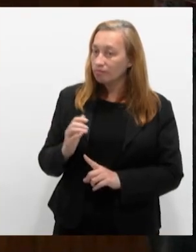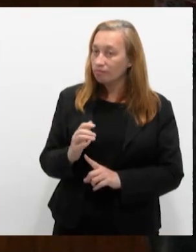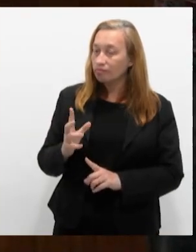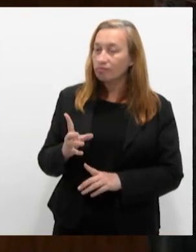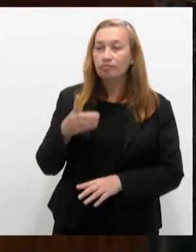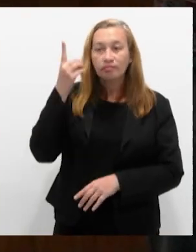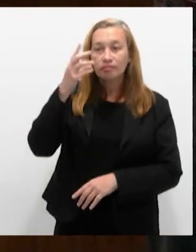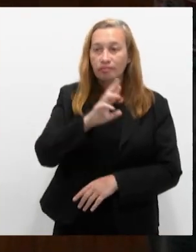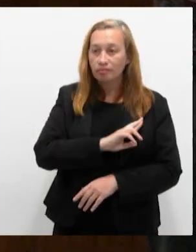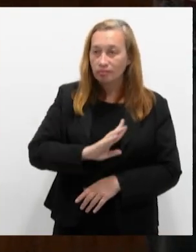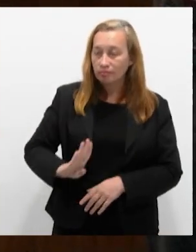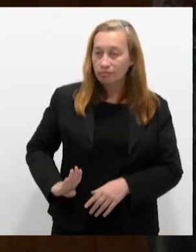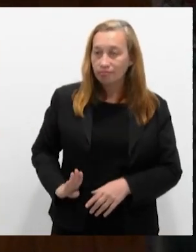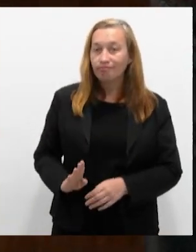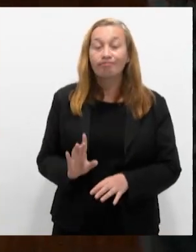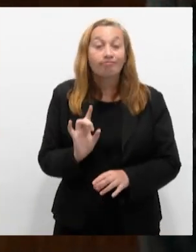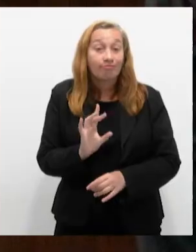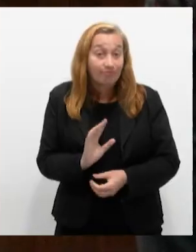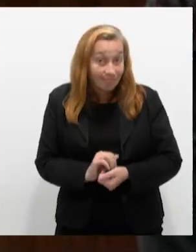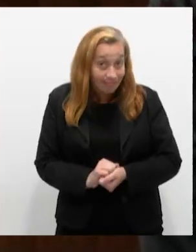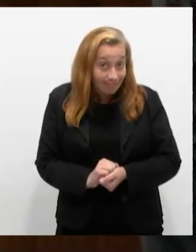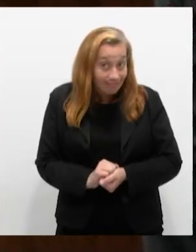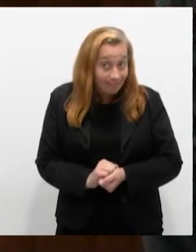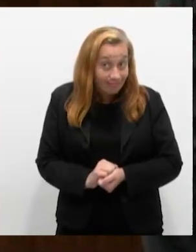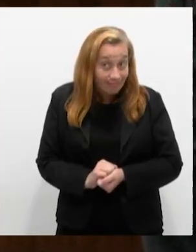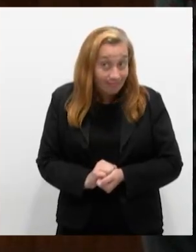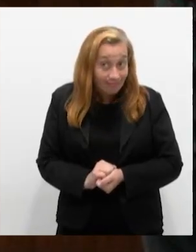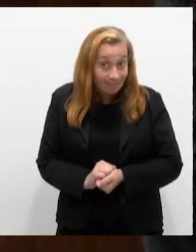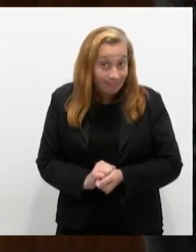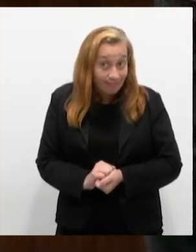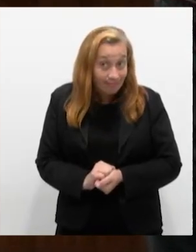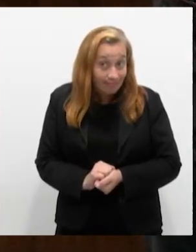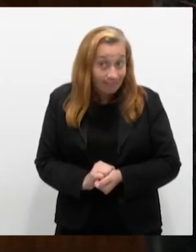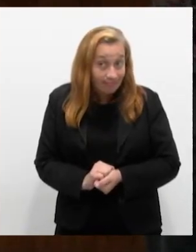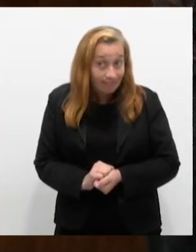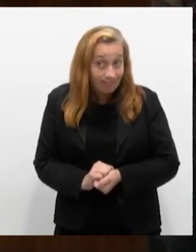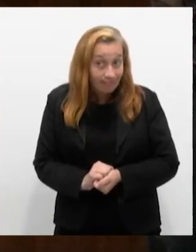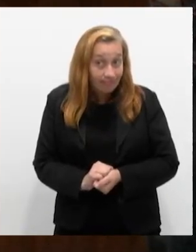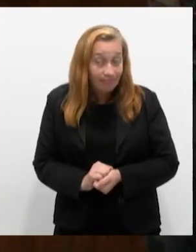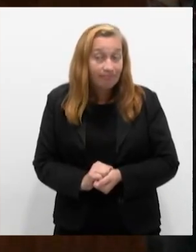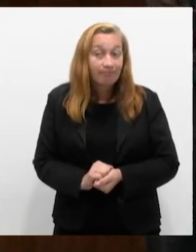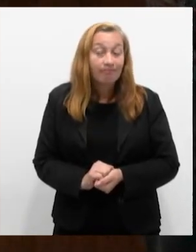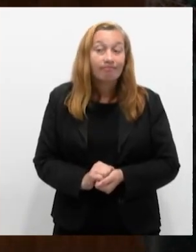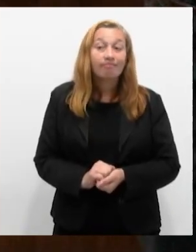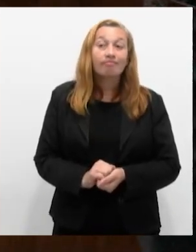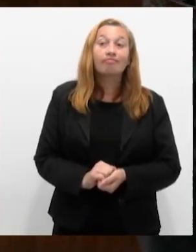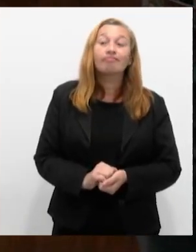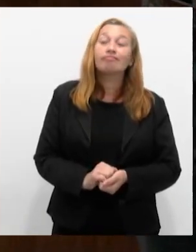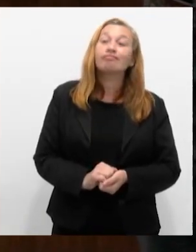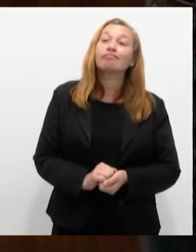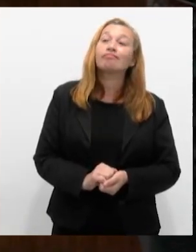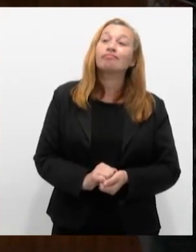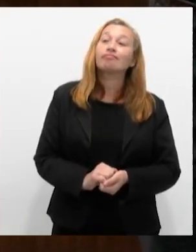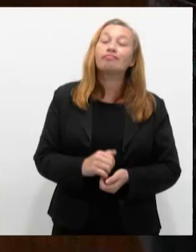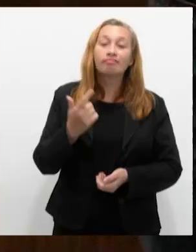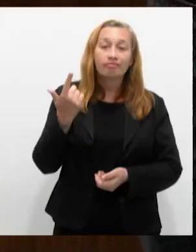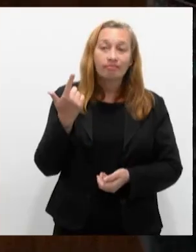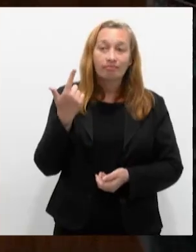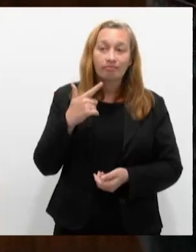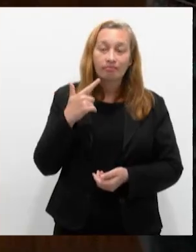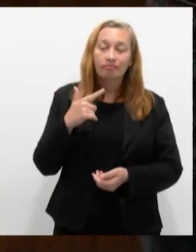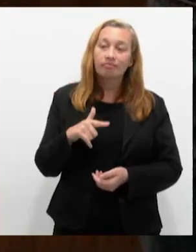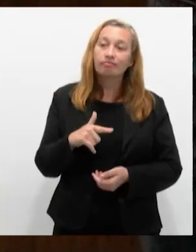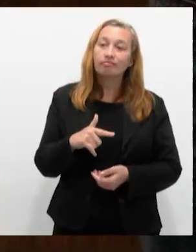deputado Rodrigo Bacelar. A chance desse processo ser revertido, a gente